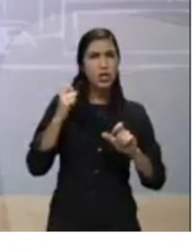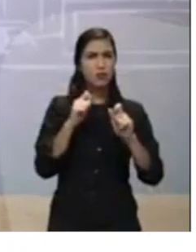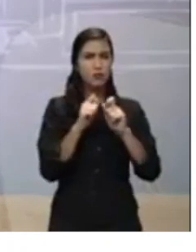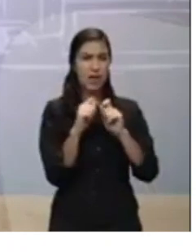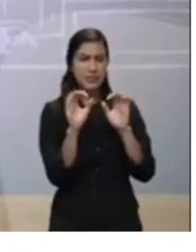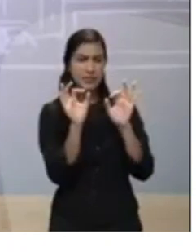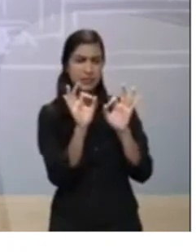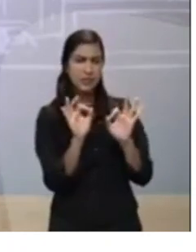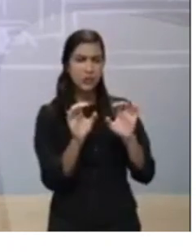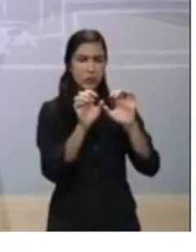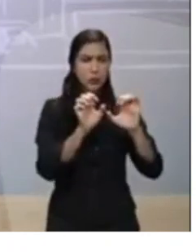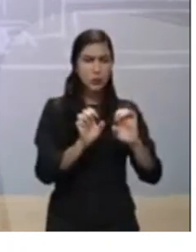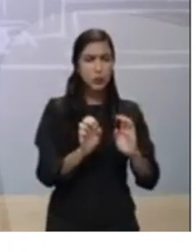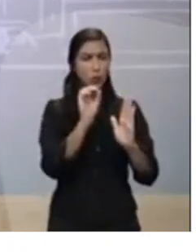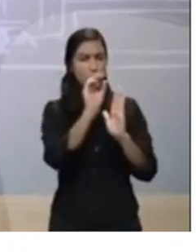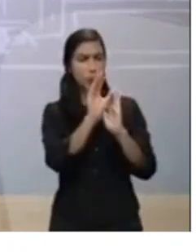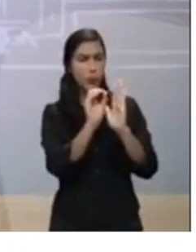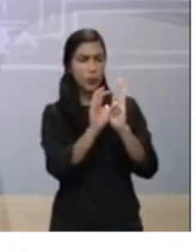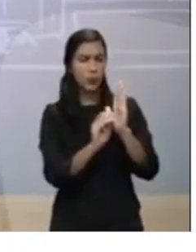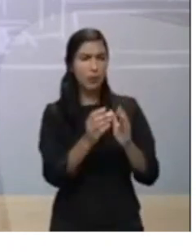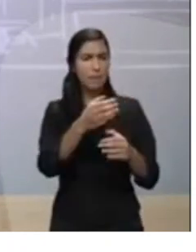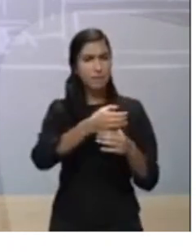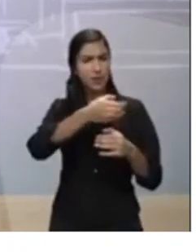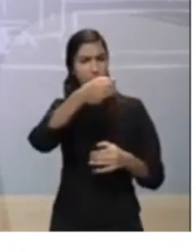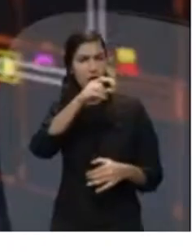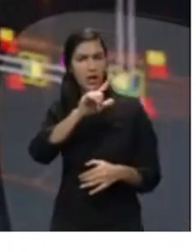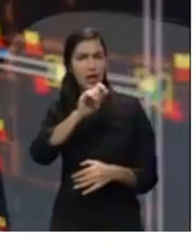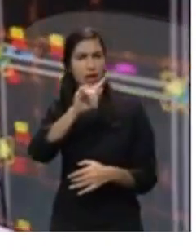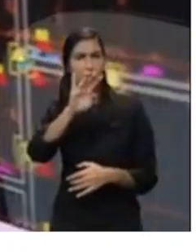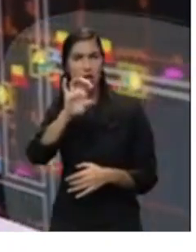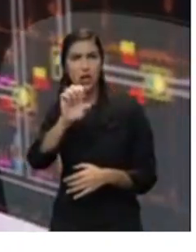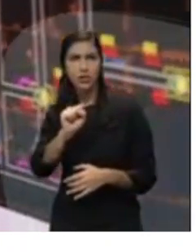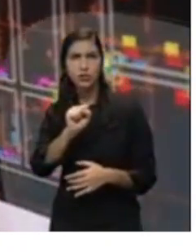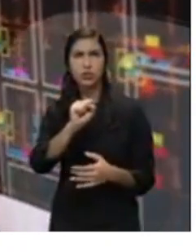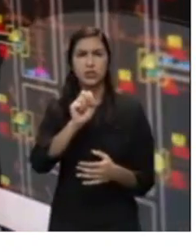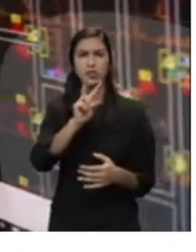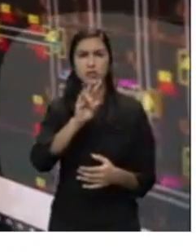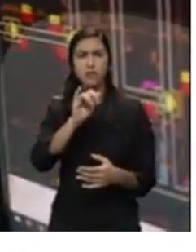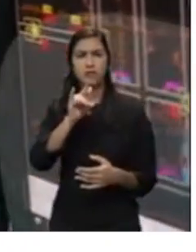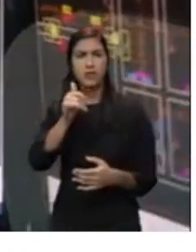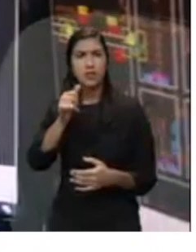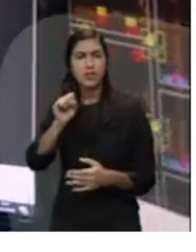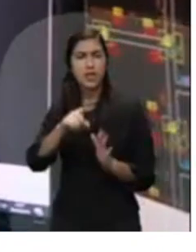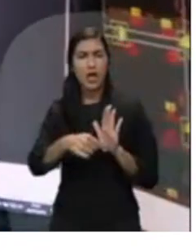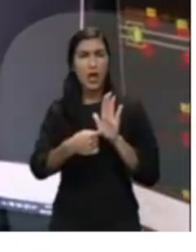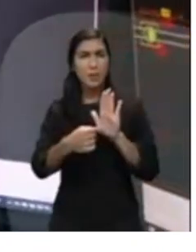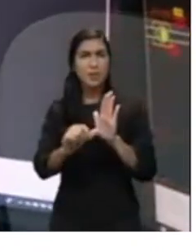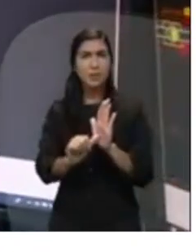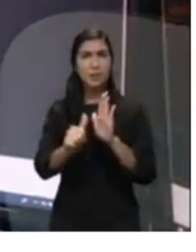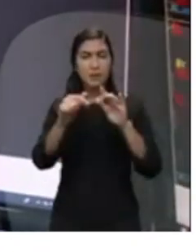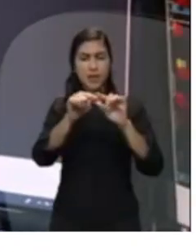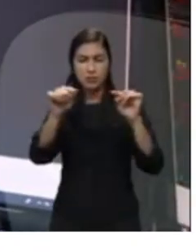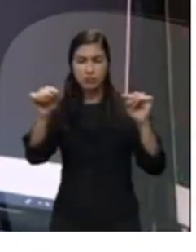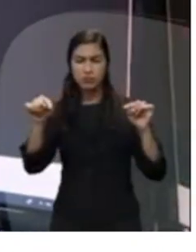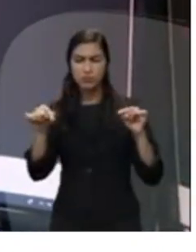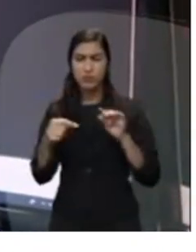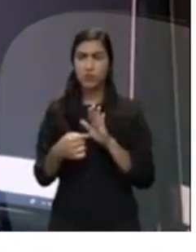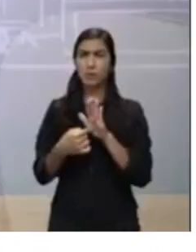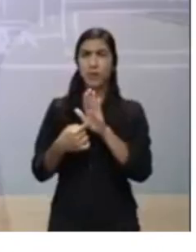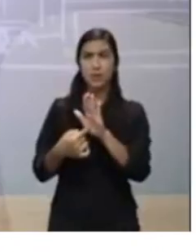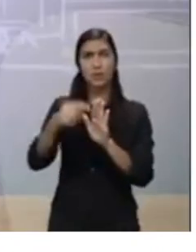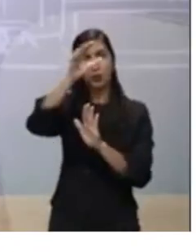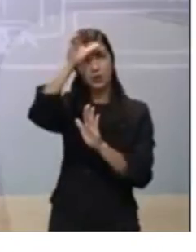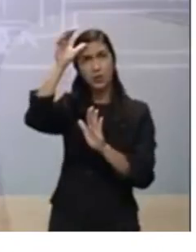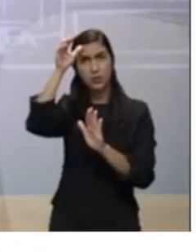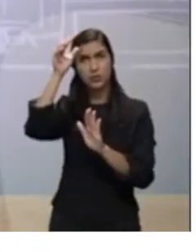concepção estrutural, o lançamento dos elementos, dos pilares, das lajes, das vigas e apresenta uma primeira planta de formas para o cliente.